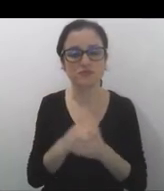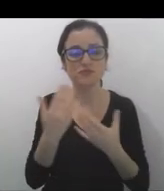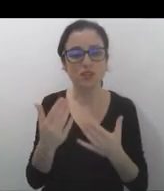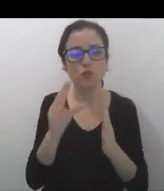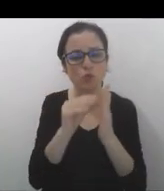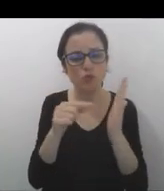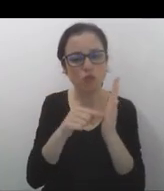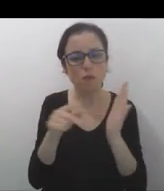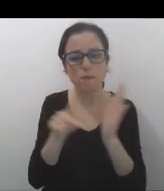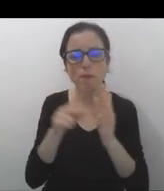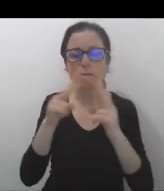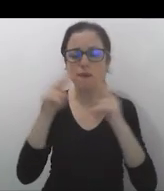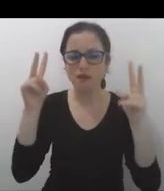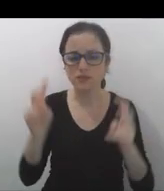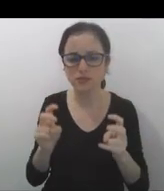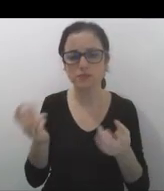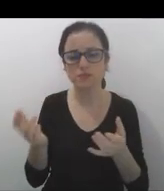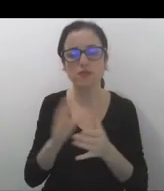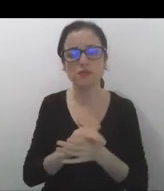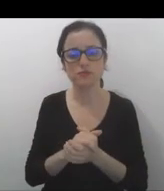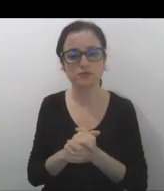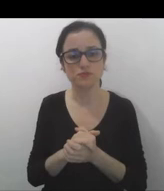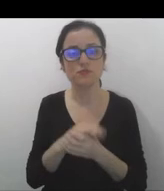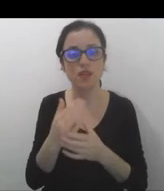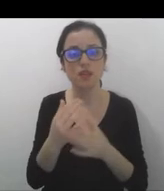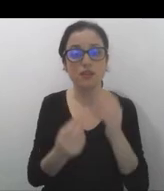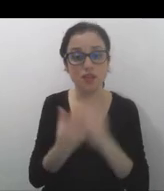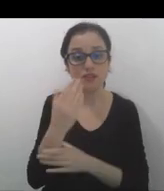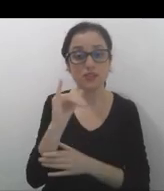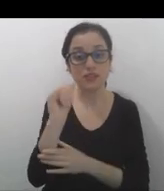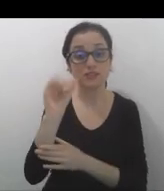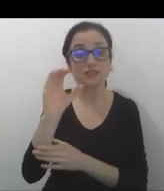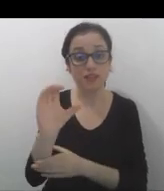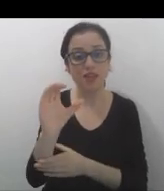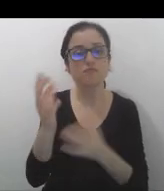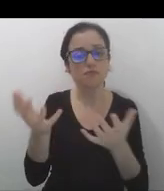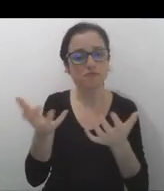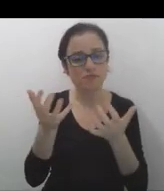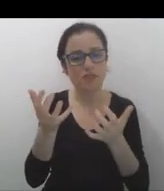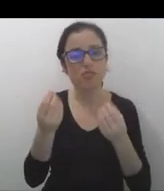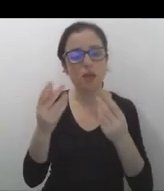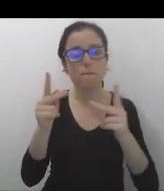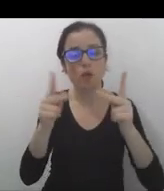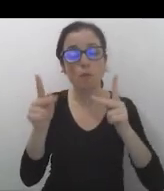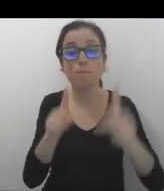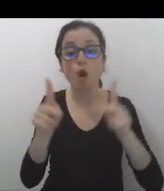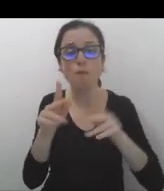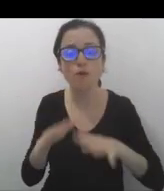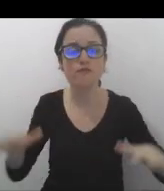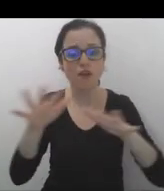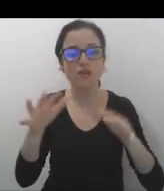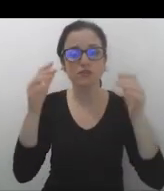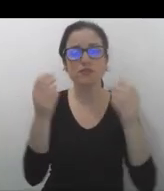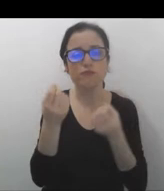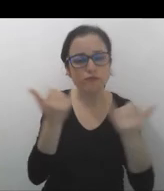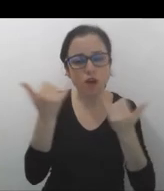né? E esse conteúdo que o MASP, antes do IAC, pretendia dar para o